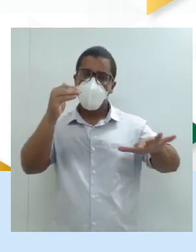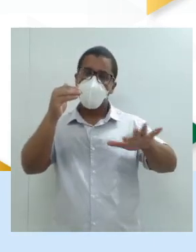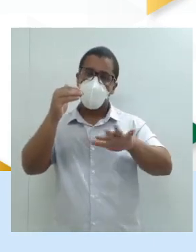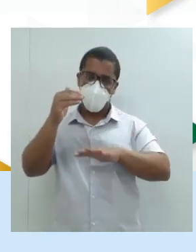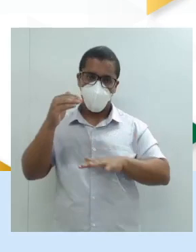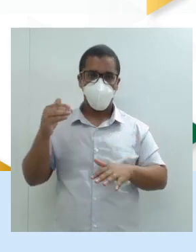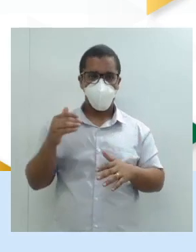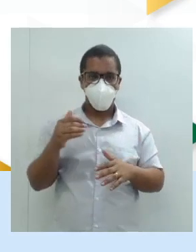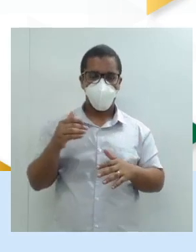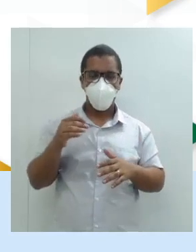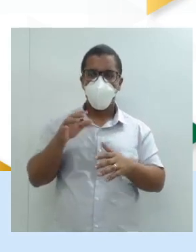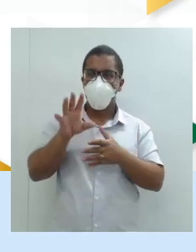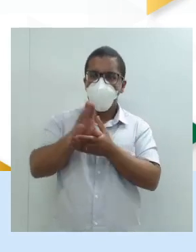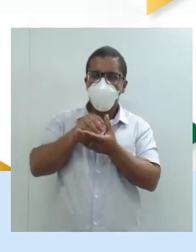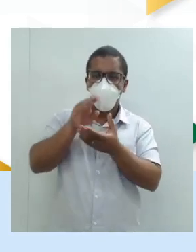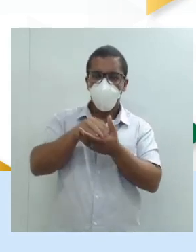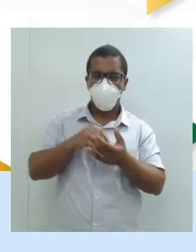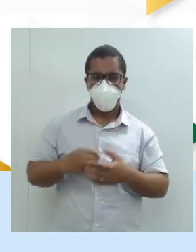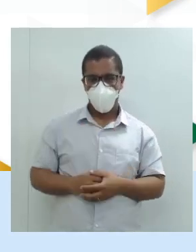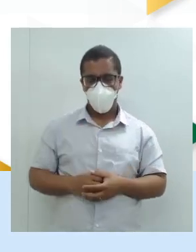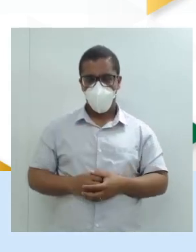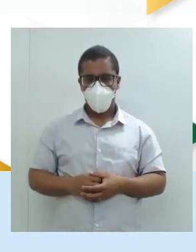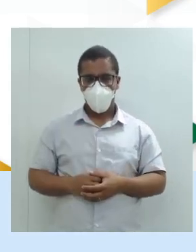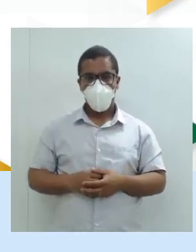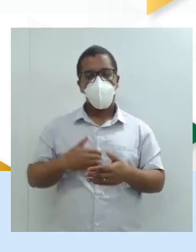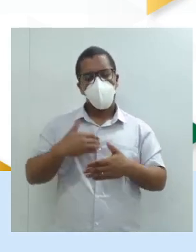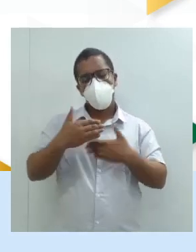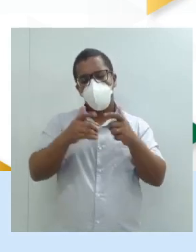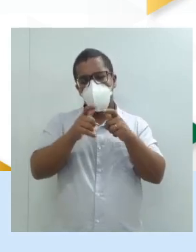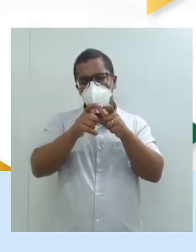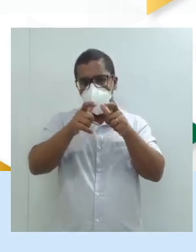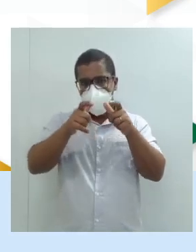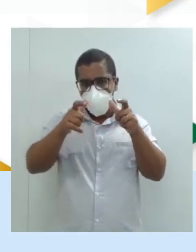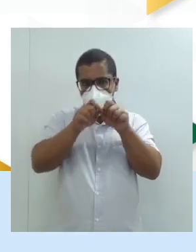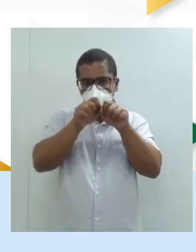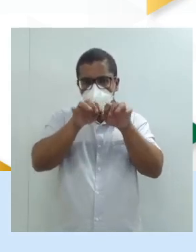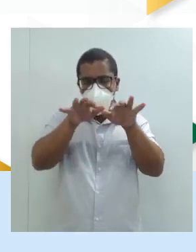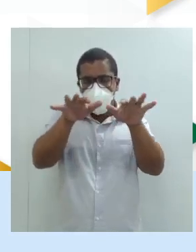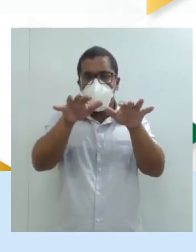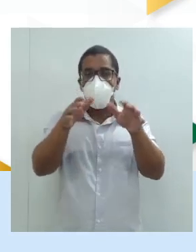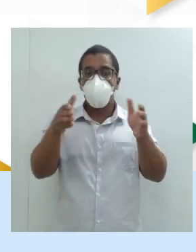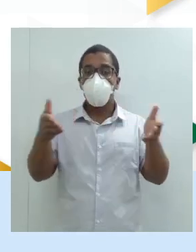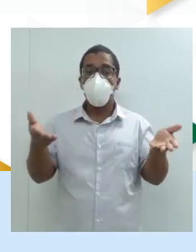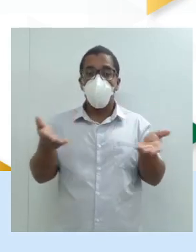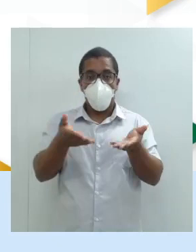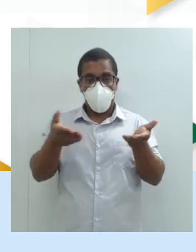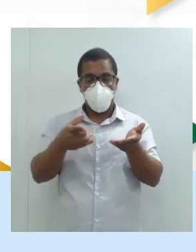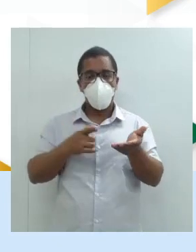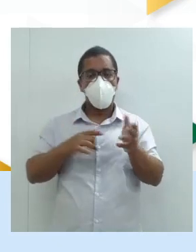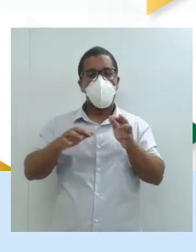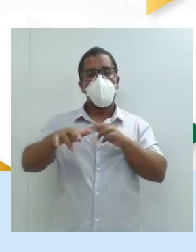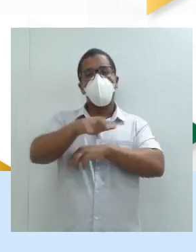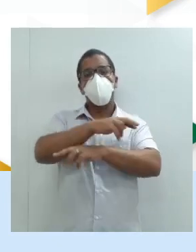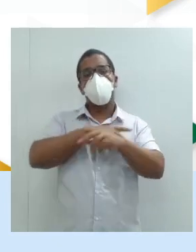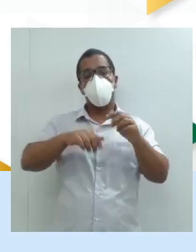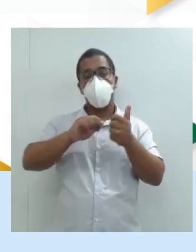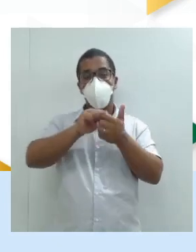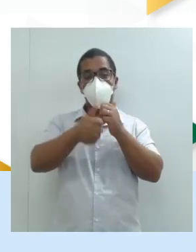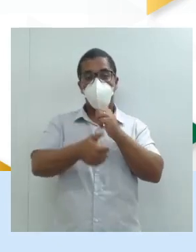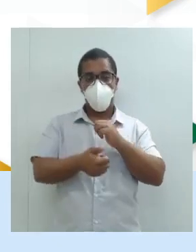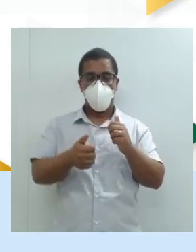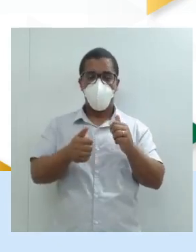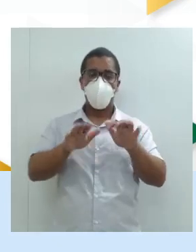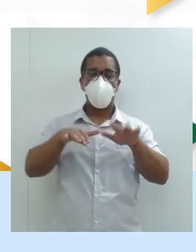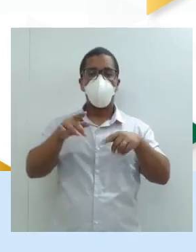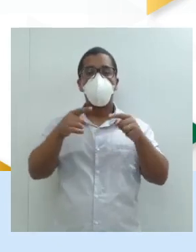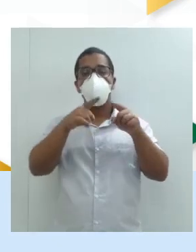ok? E nesse processo de expansão, desemboca hoje um processo de diferenciação dos esportes de acordo